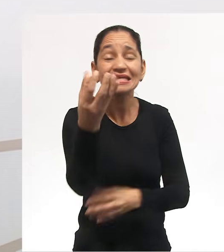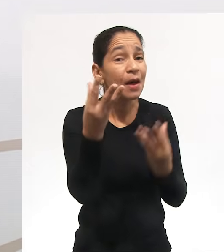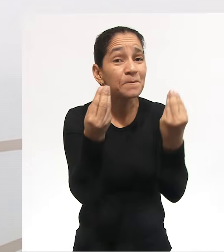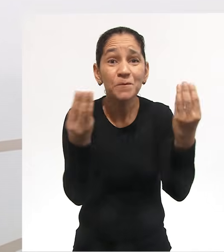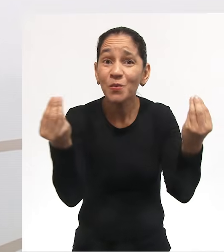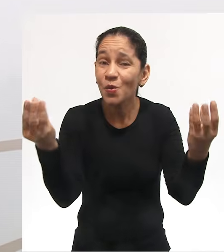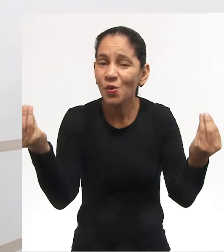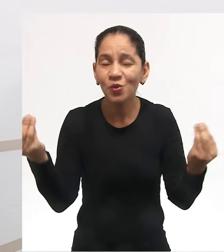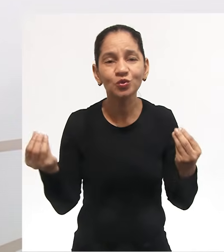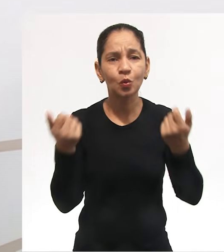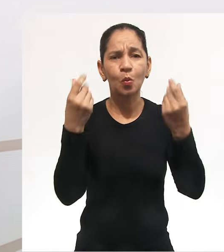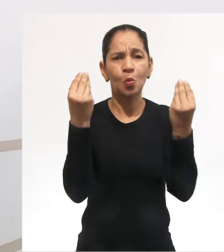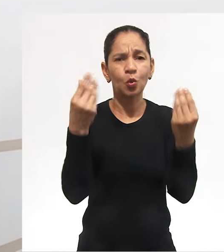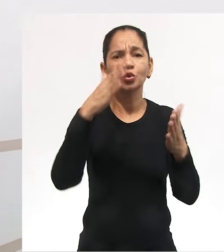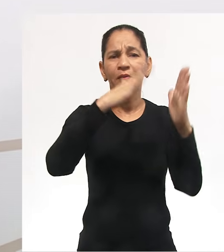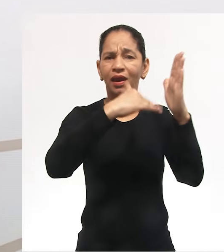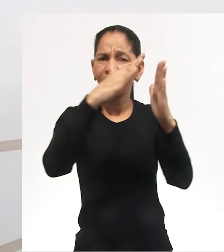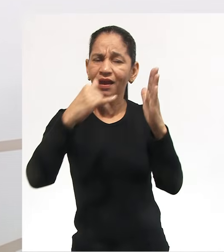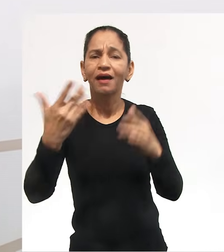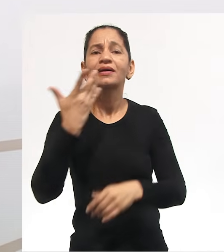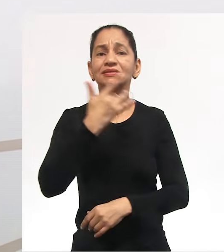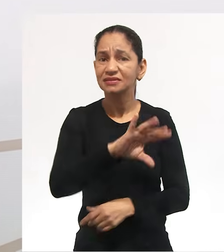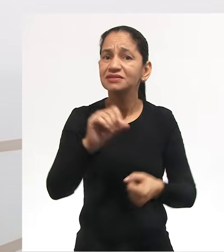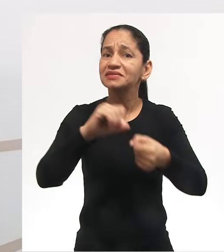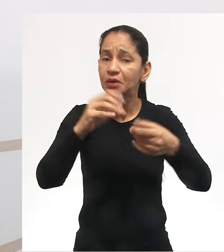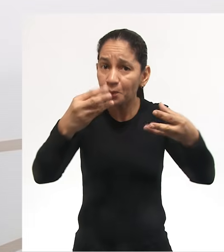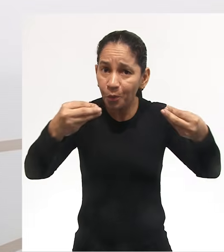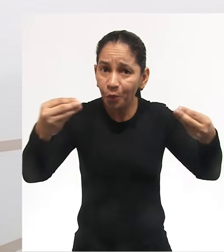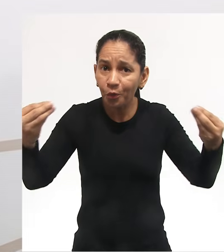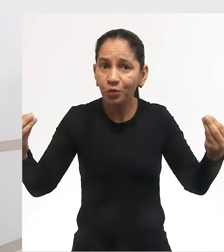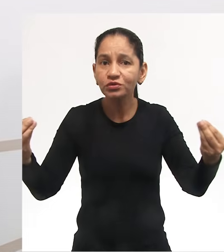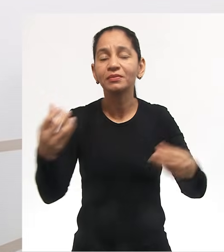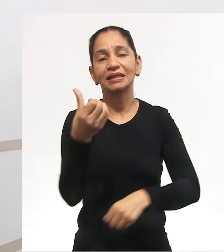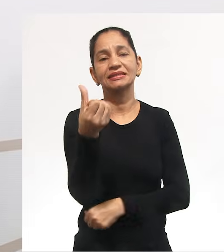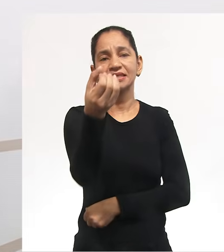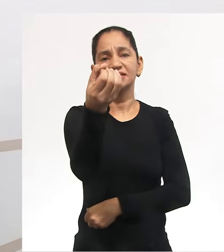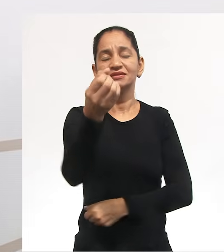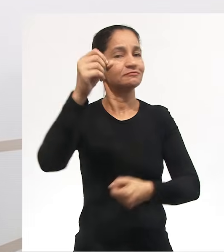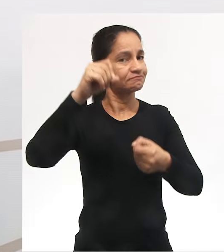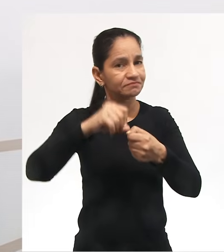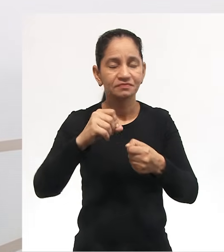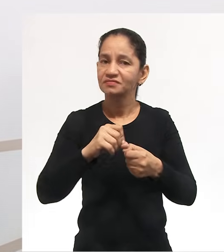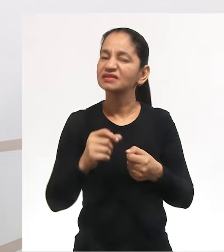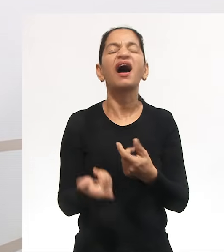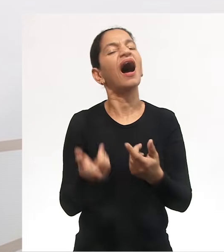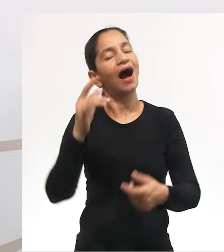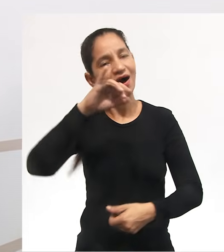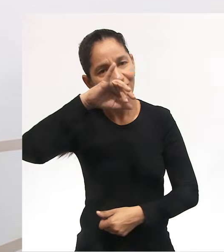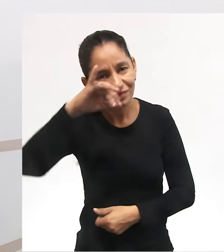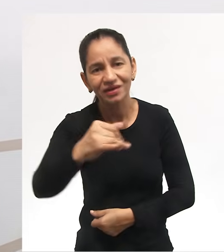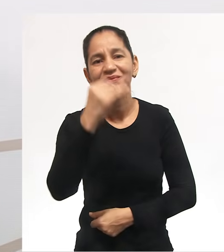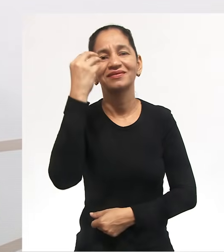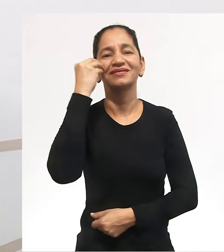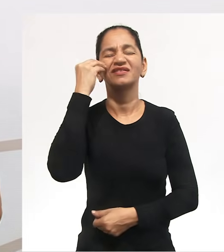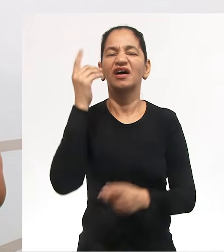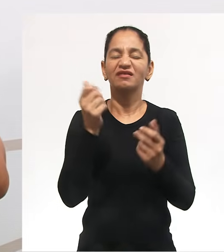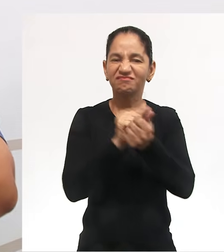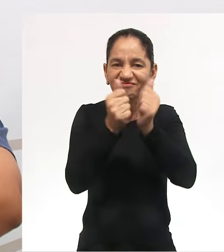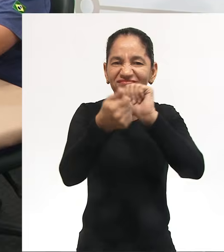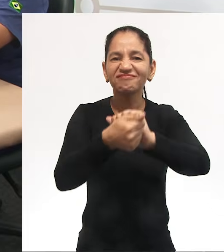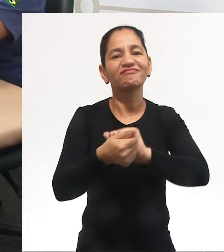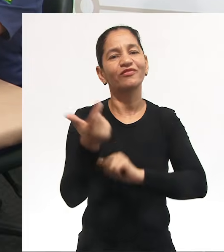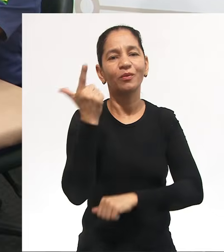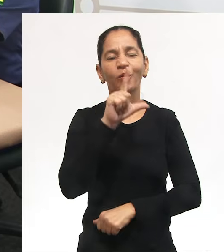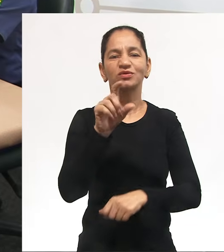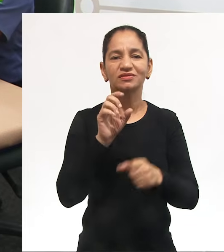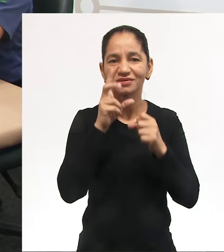vai conseguir 60 cavaletes?", né. Então a gente não conseguiu, fazer esses cavaletes, mas a gente pedagoga,